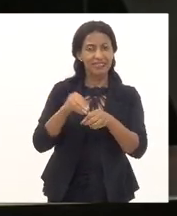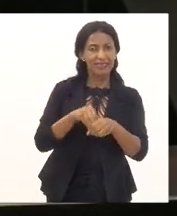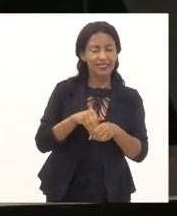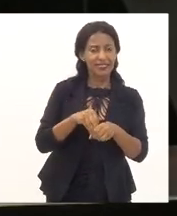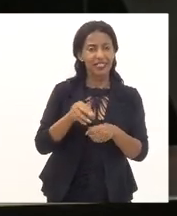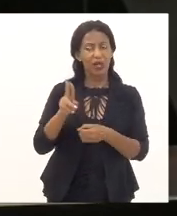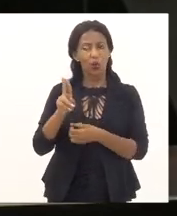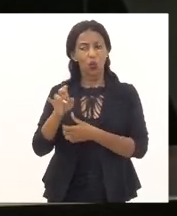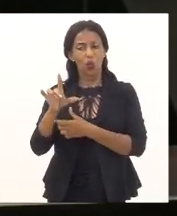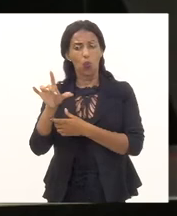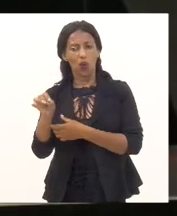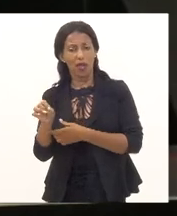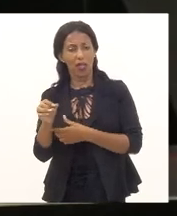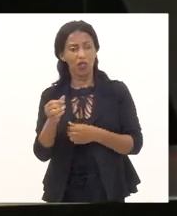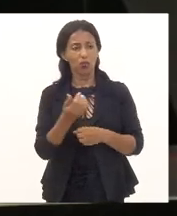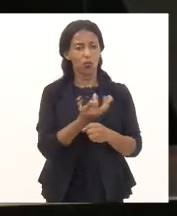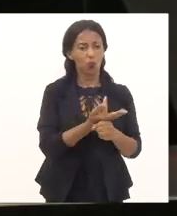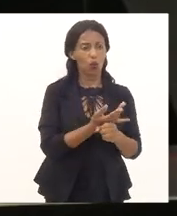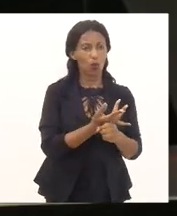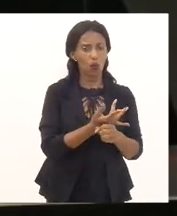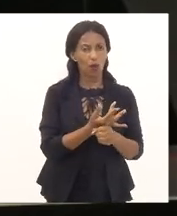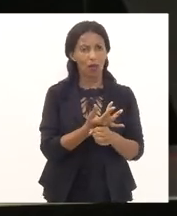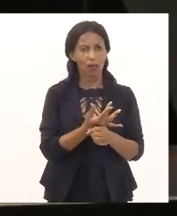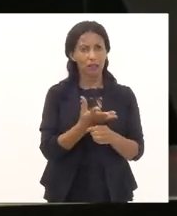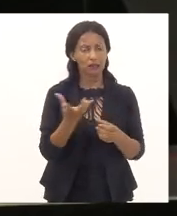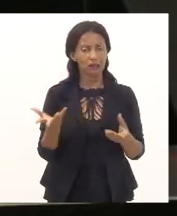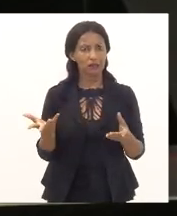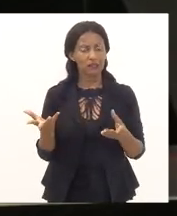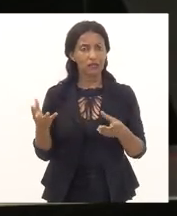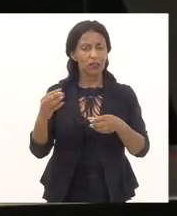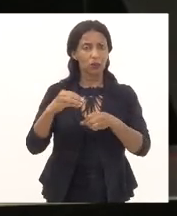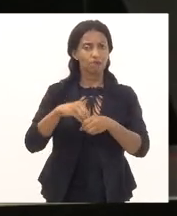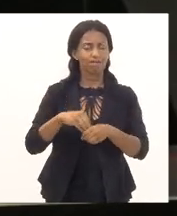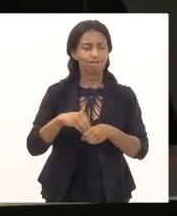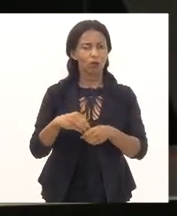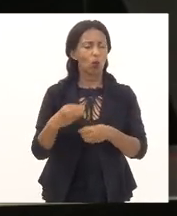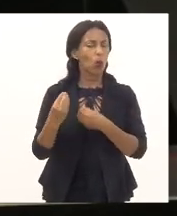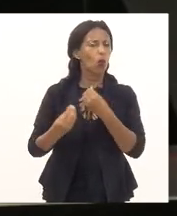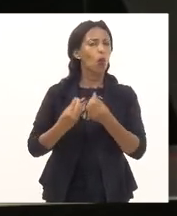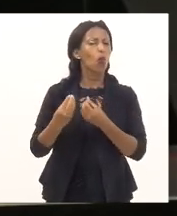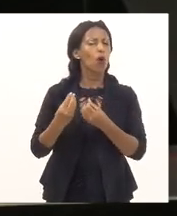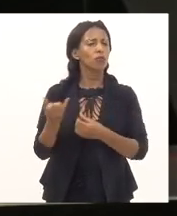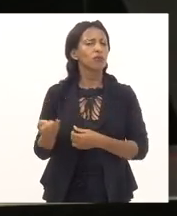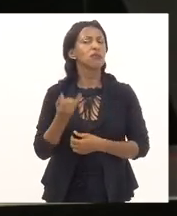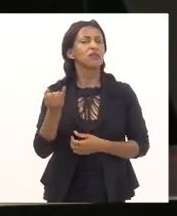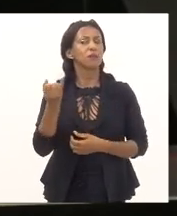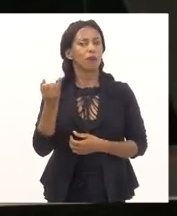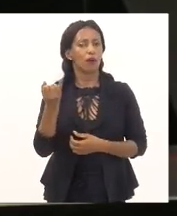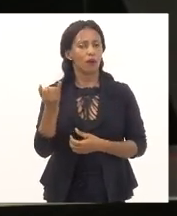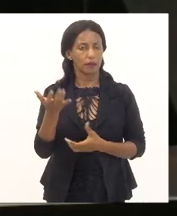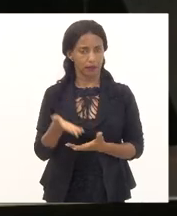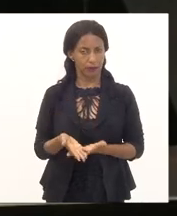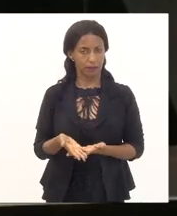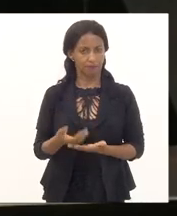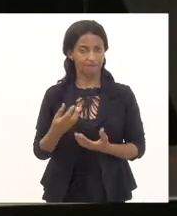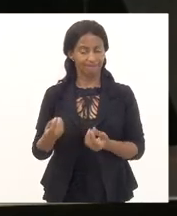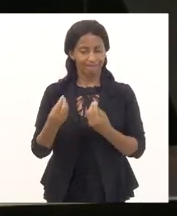da UESO para a UERJ e o quanto isso importava. Eu fico me lembrando, né, que